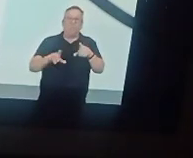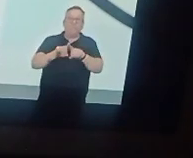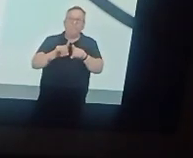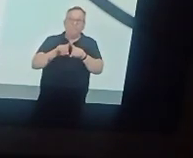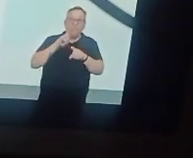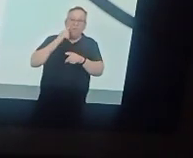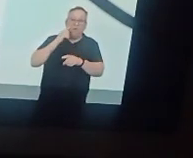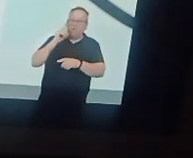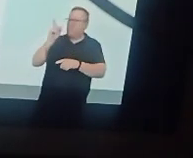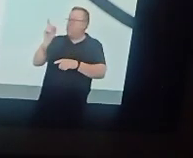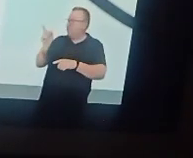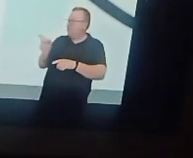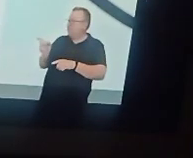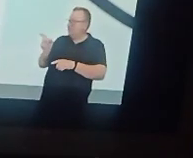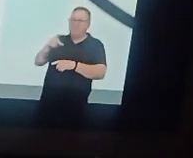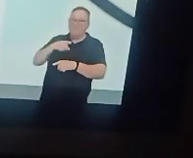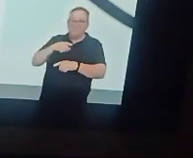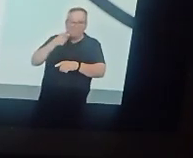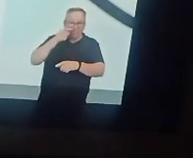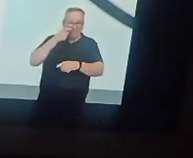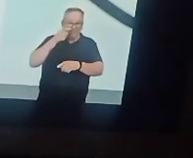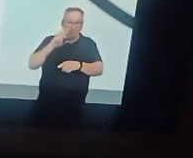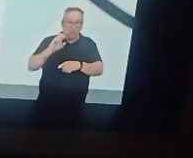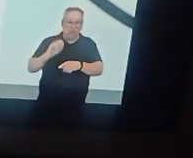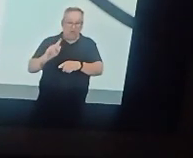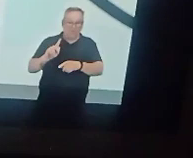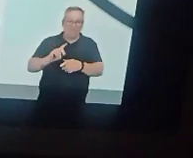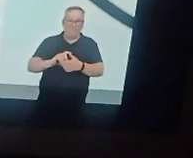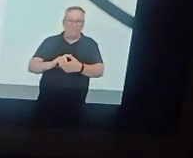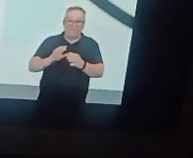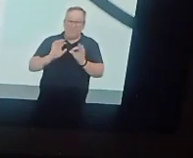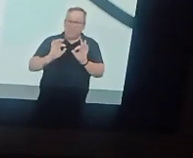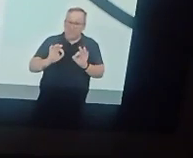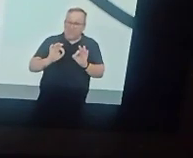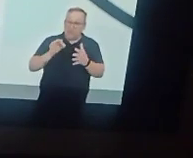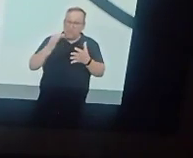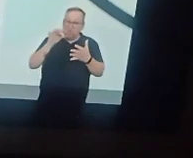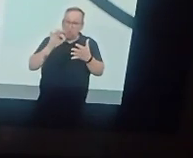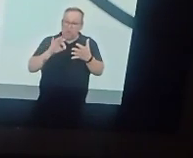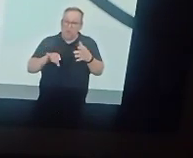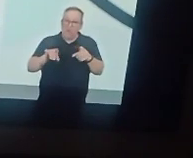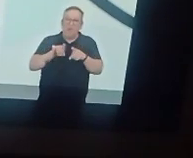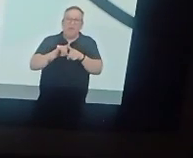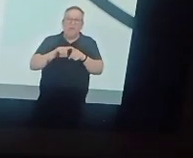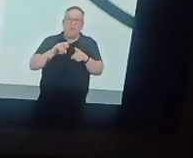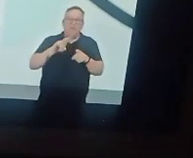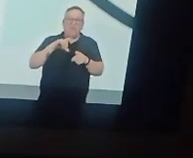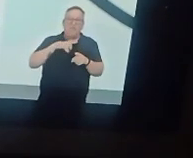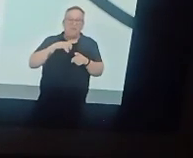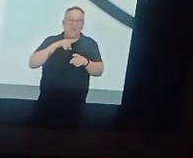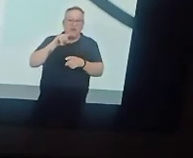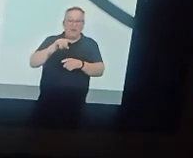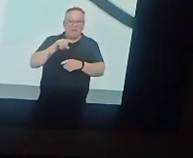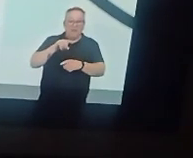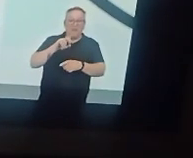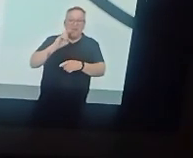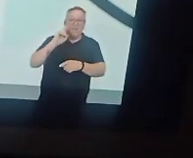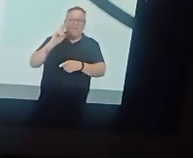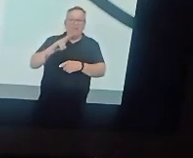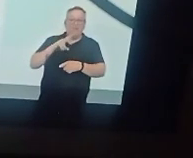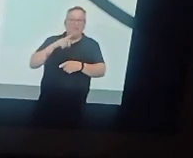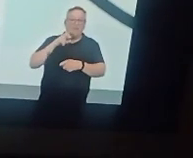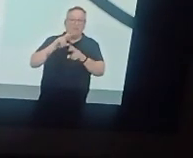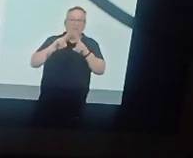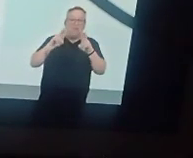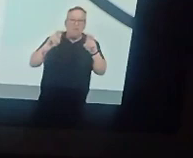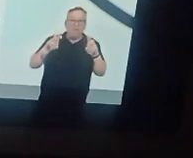essa visualização que vocês vão ter, tá bom? Tudo certinho, e já vai estar aqui, né? A gente estava em sistema